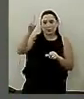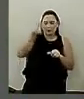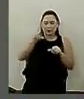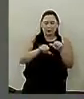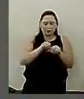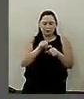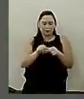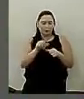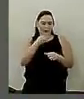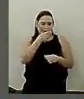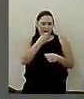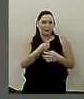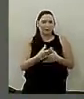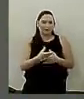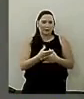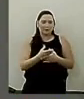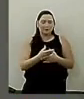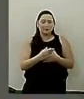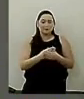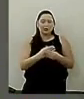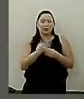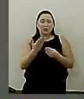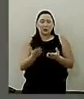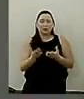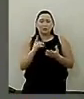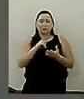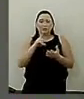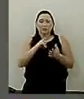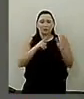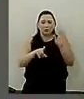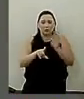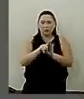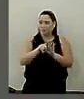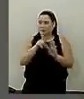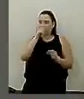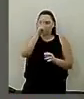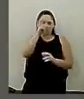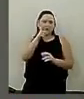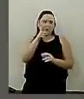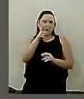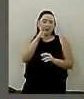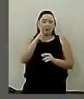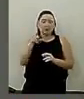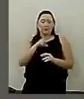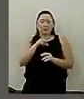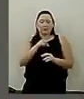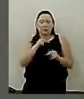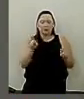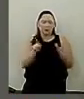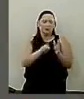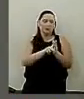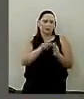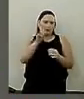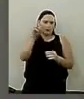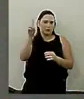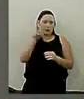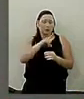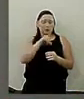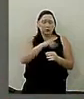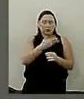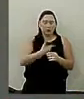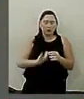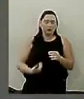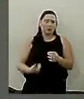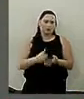nem alheio ao desenrolar das leis naturais instituídas por Deus para o governo